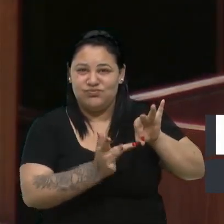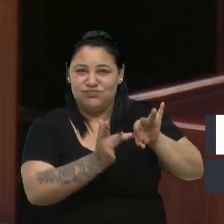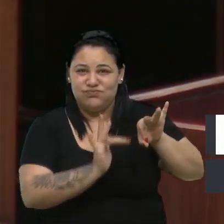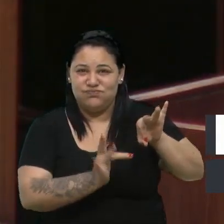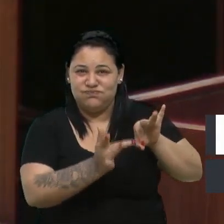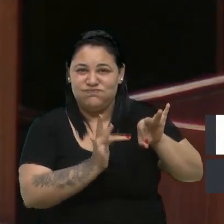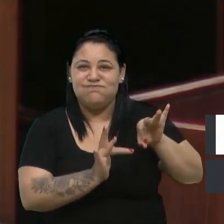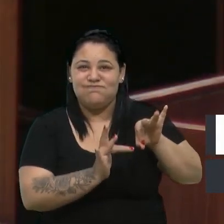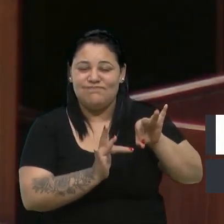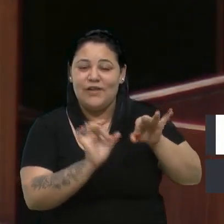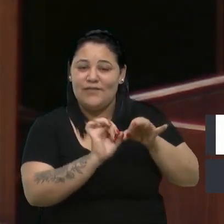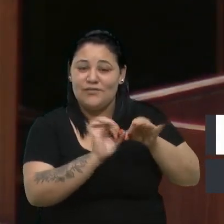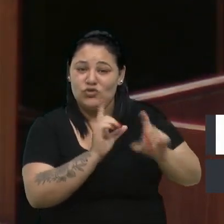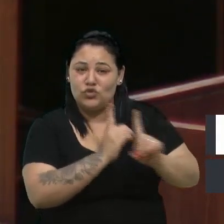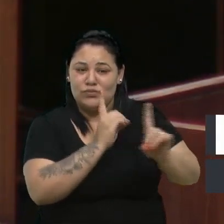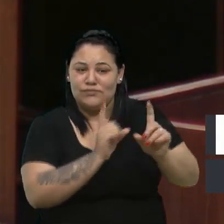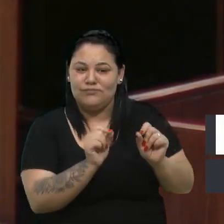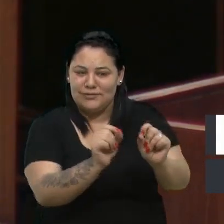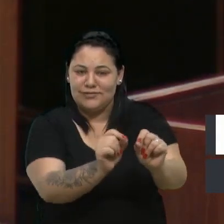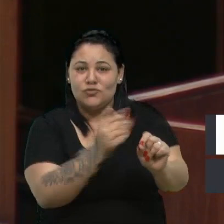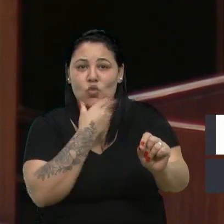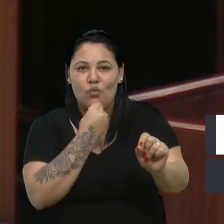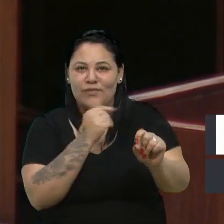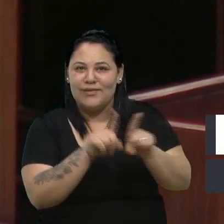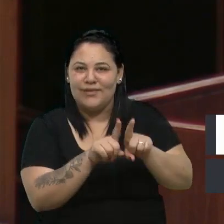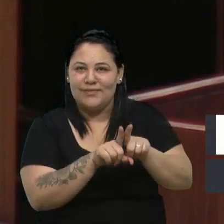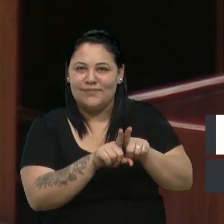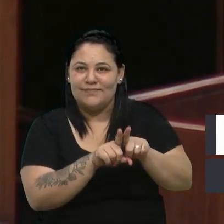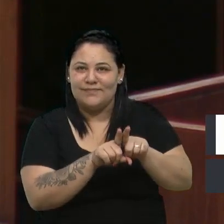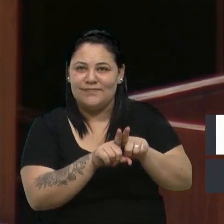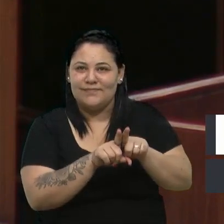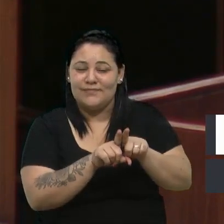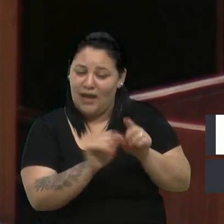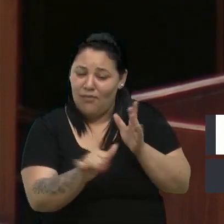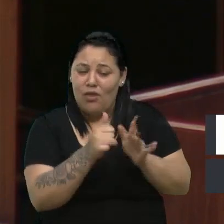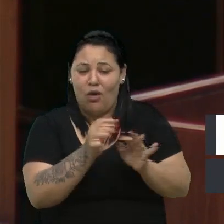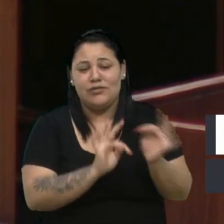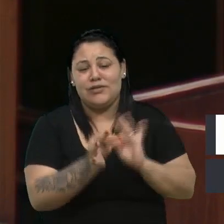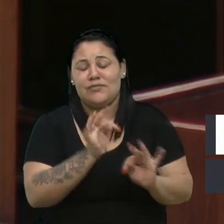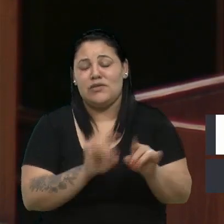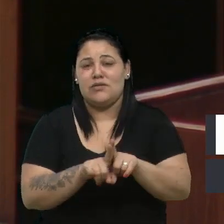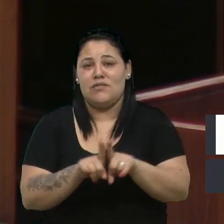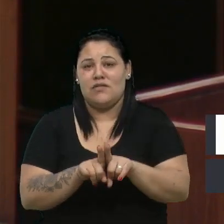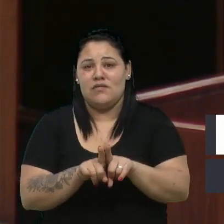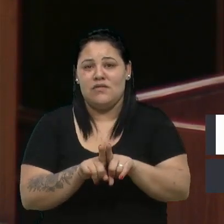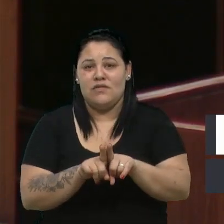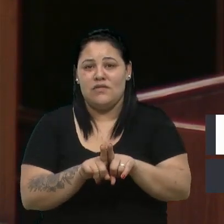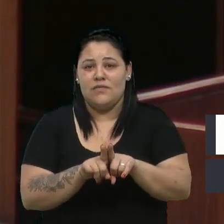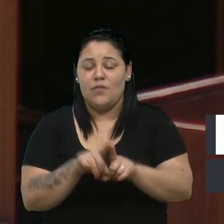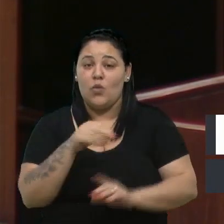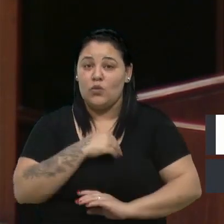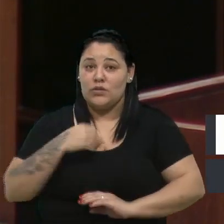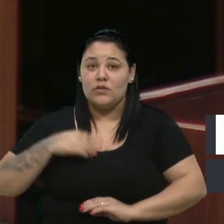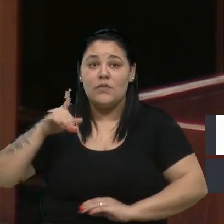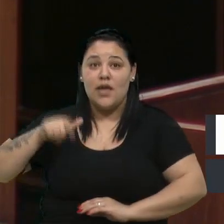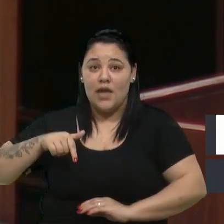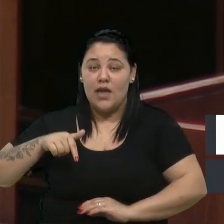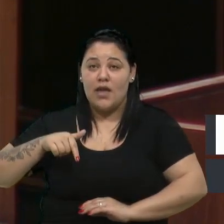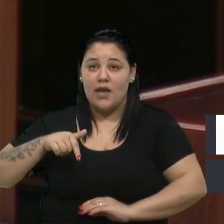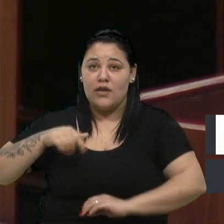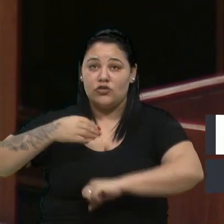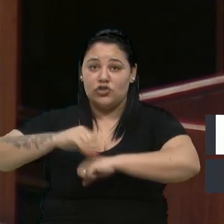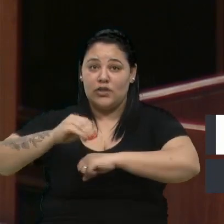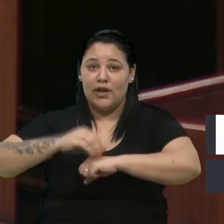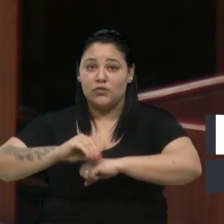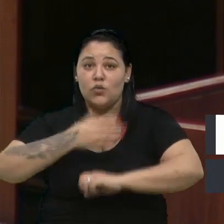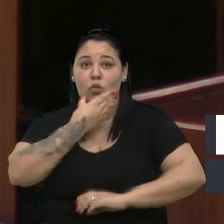e, consequentemente, dar mais efetividade ao tratamento. Os exames são indicados aos homens com mais